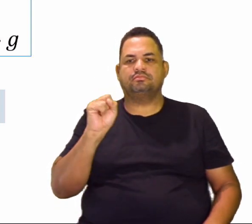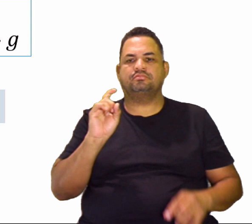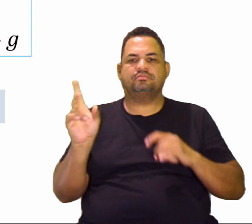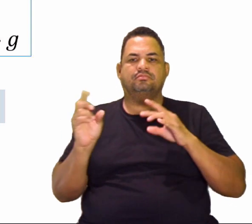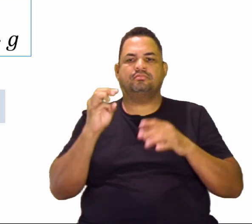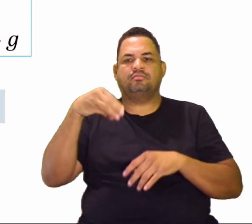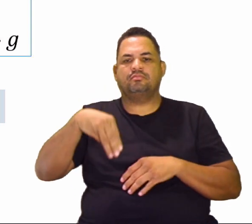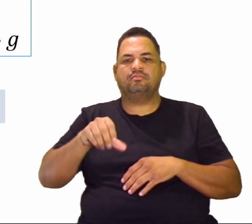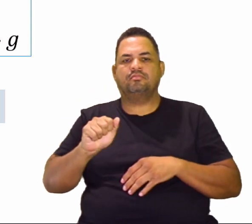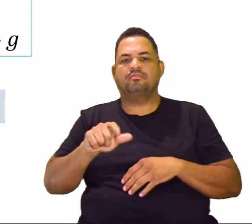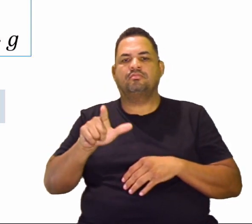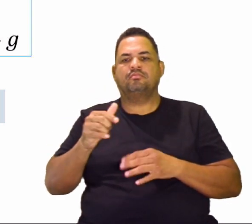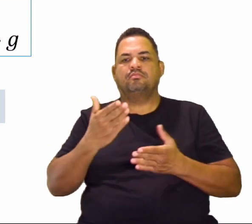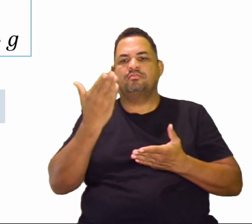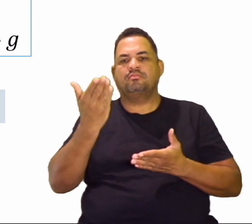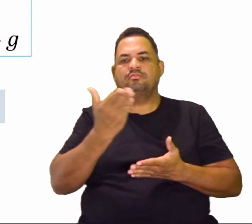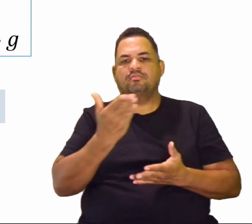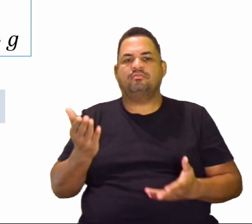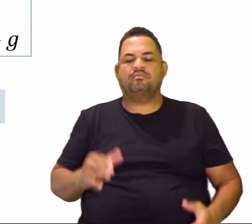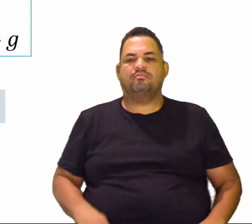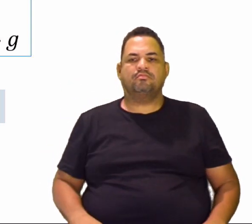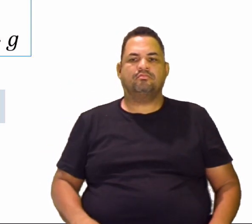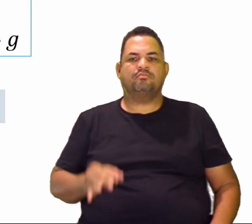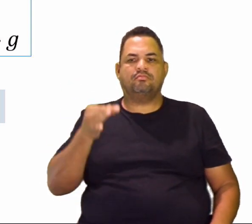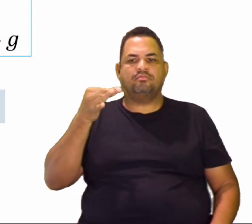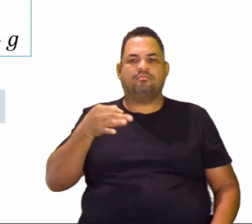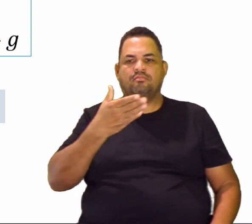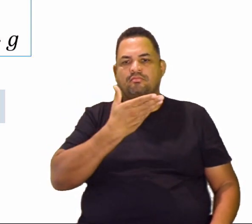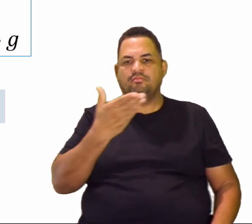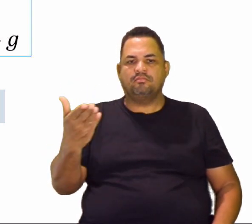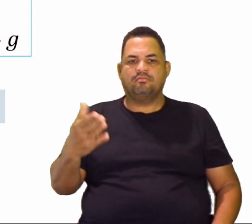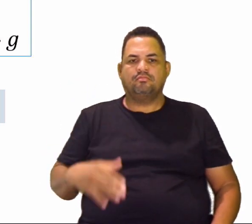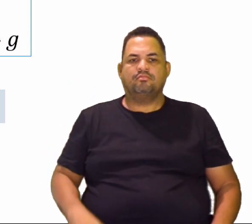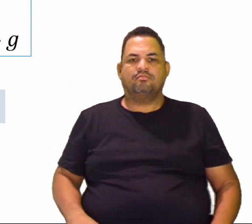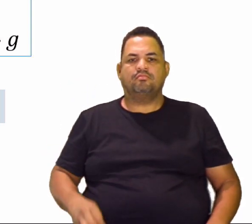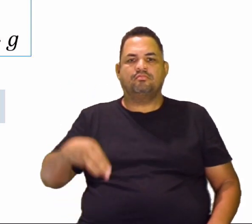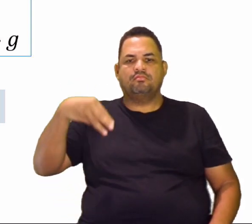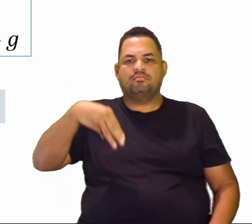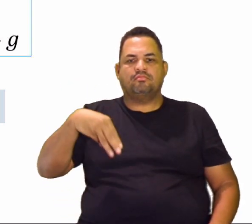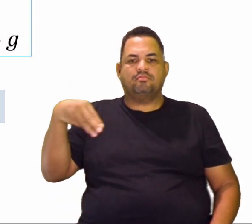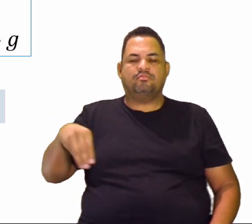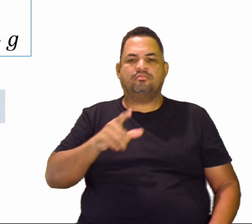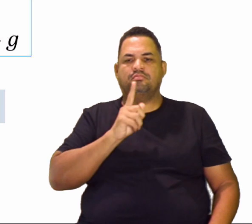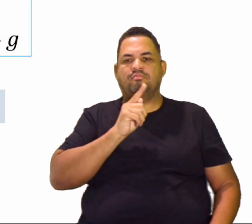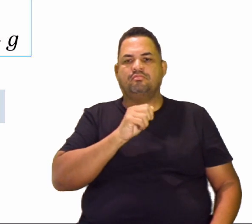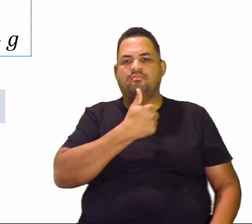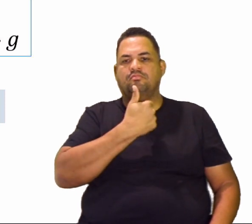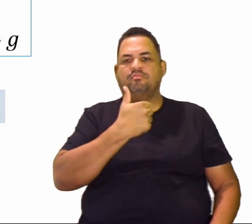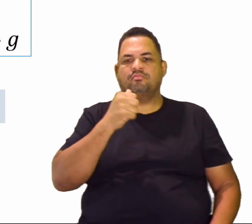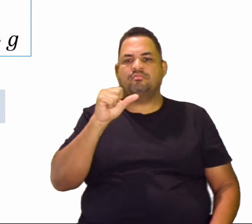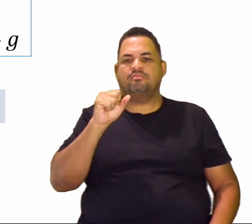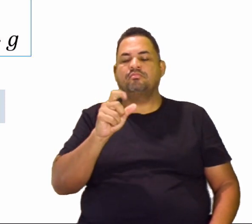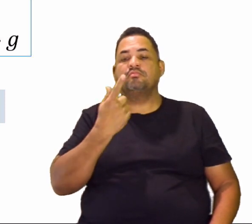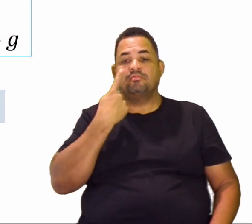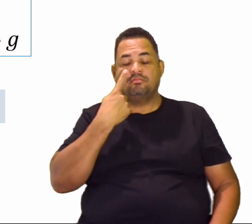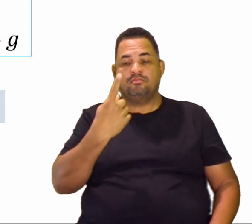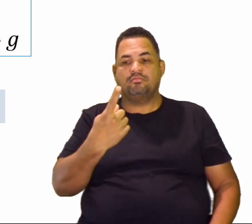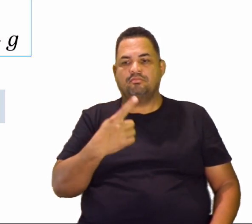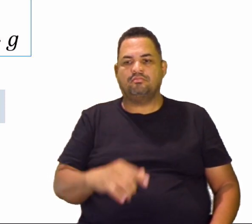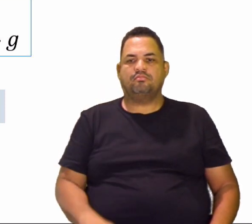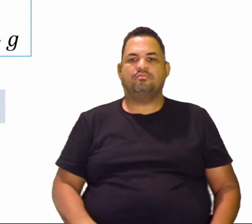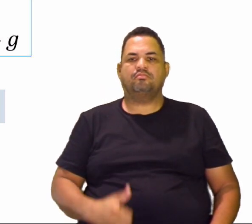mol, isso expressa exatamente a massa molar da água, que, conforme vocês estão